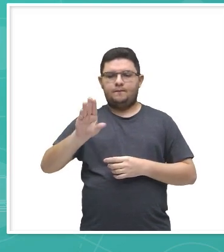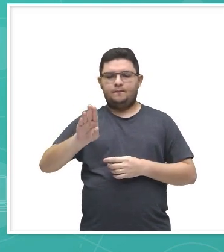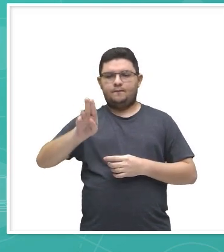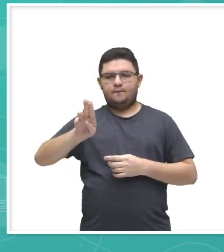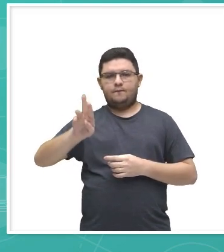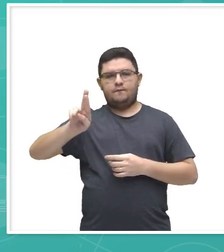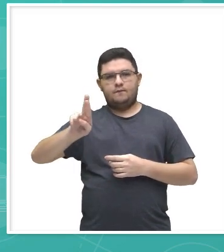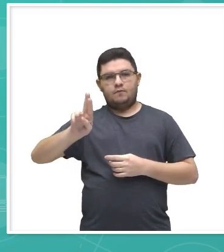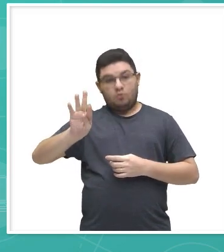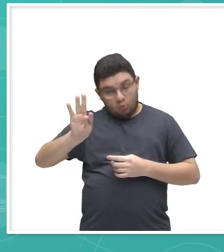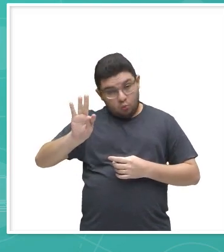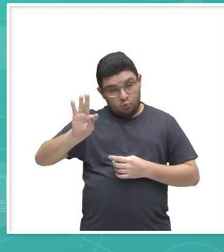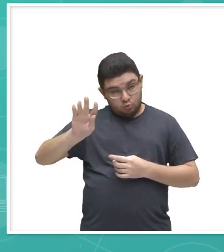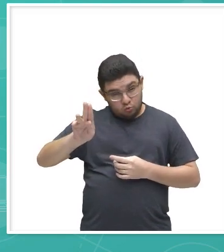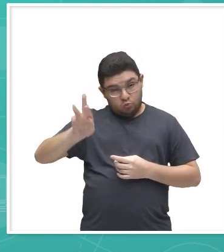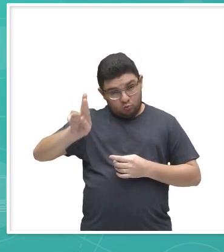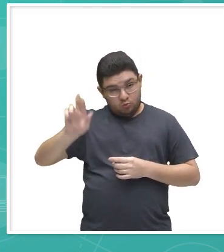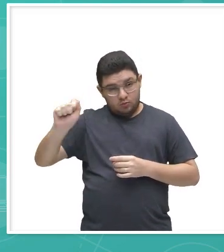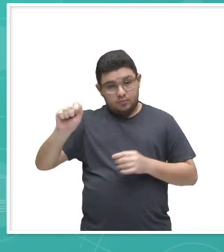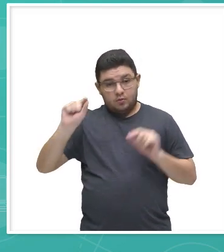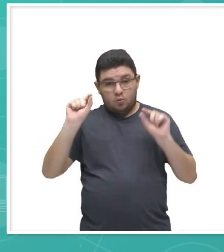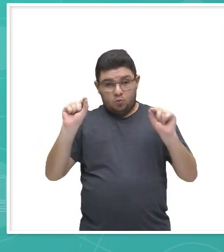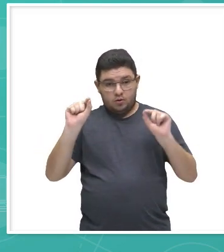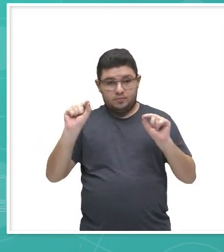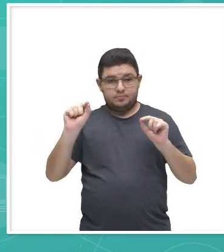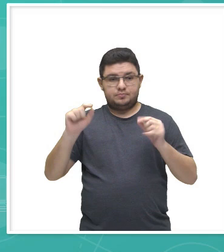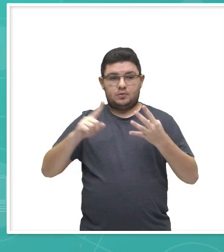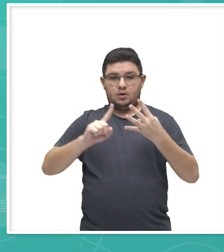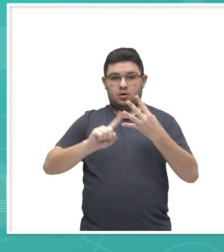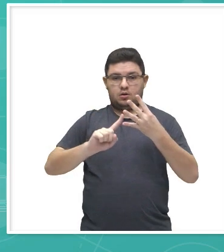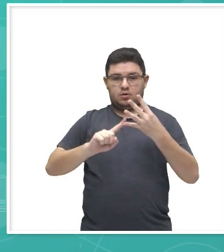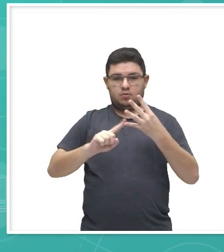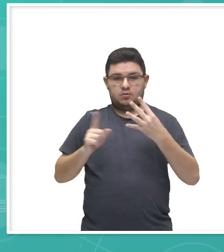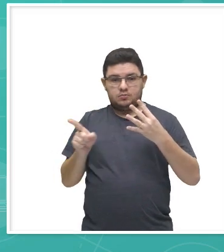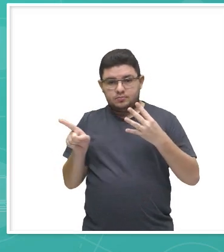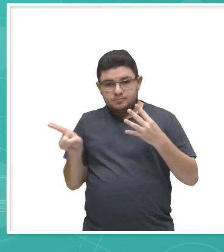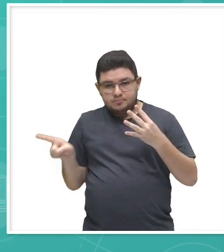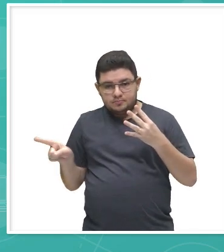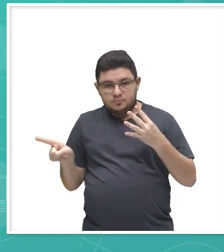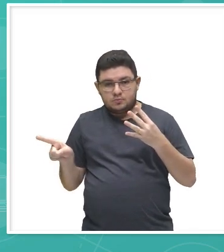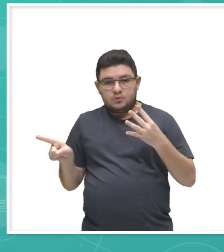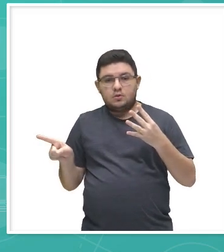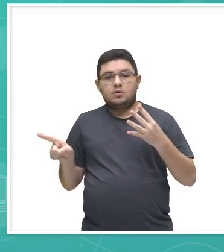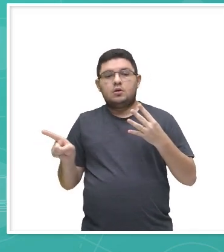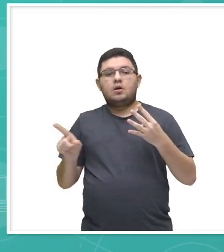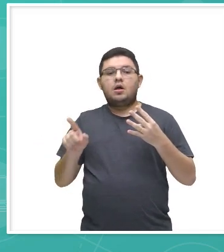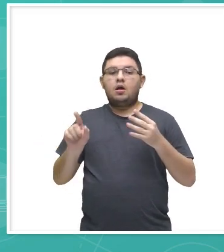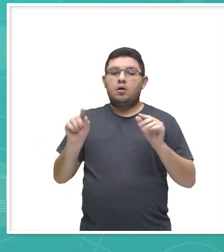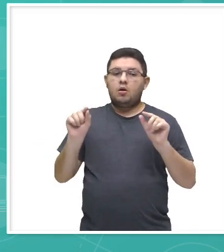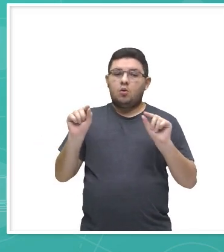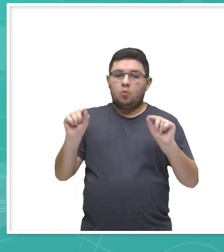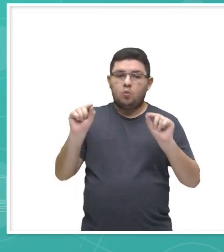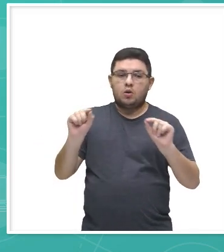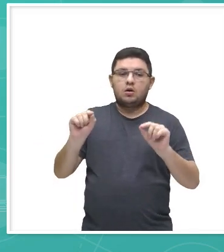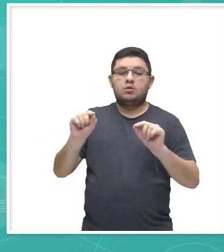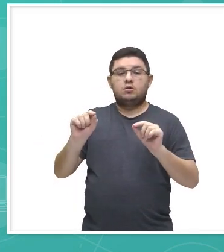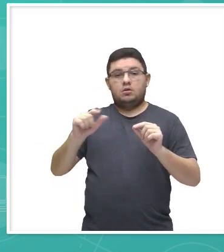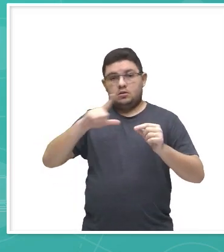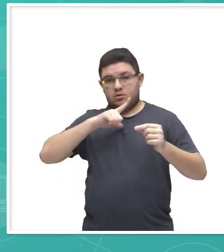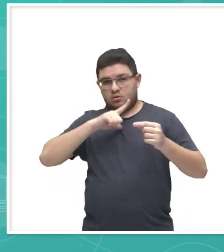envolvendo o cultivo, né, de plantas semipermanentes, onde também é baseado em diversas